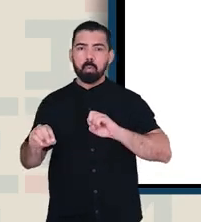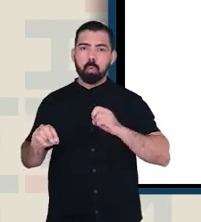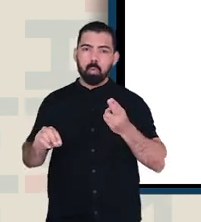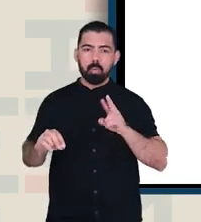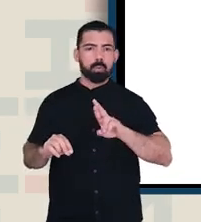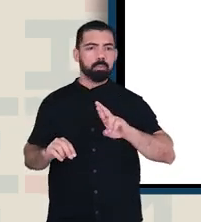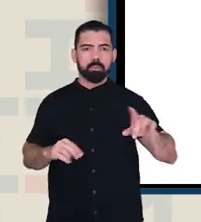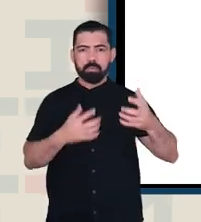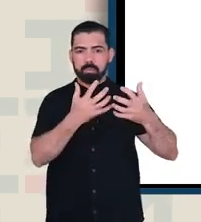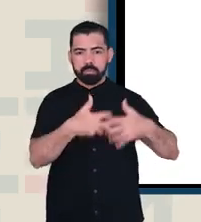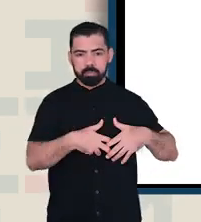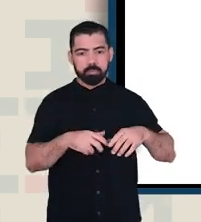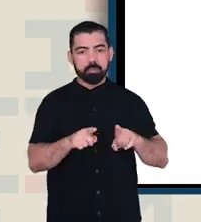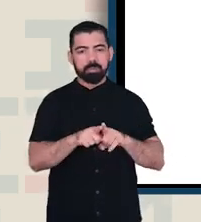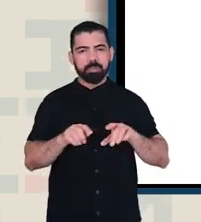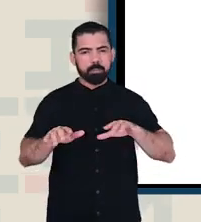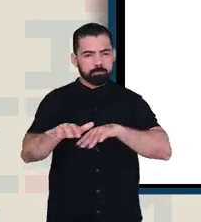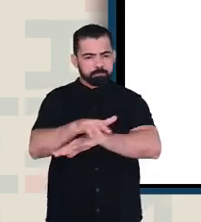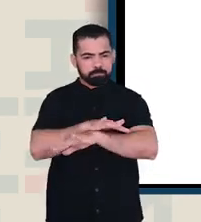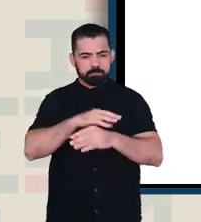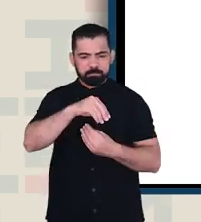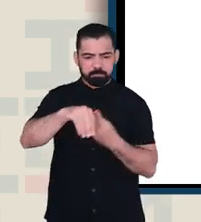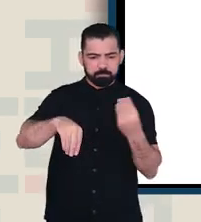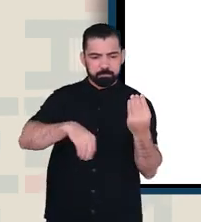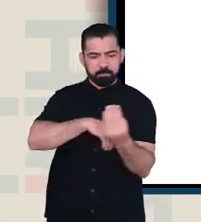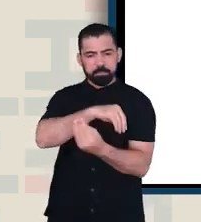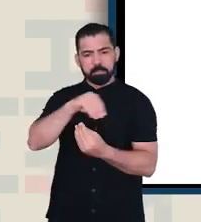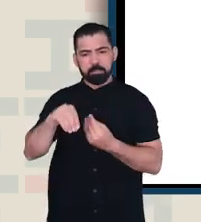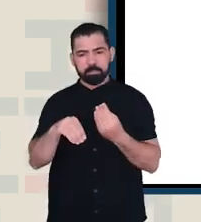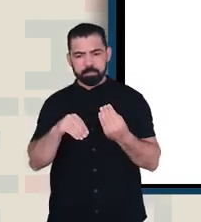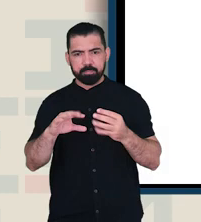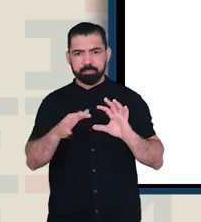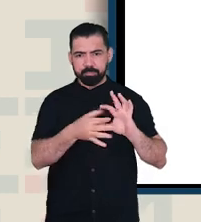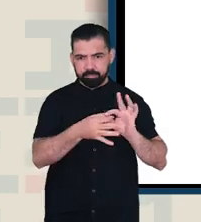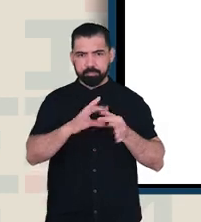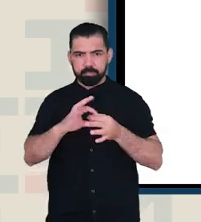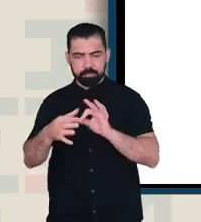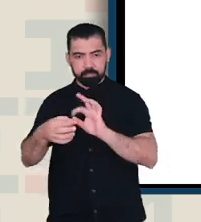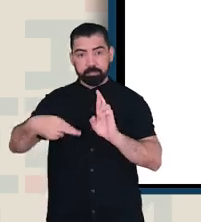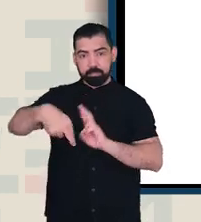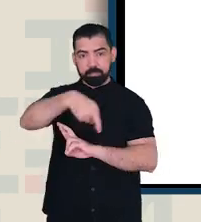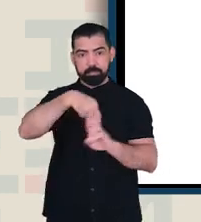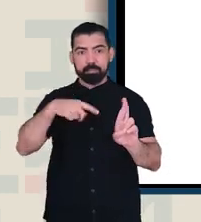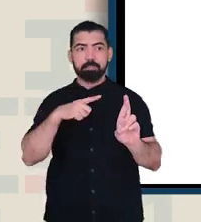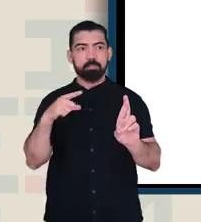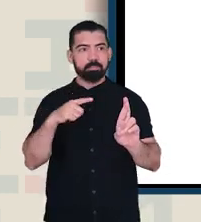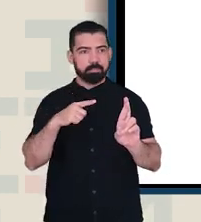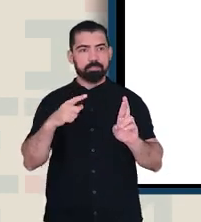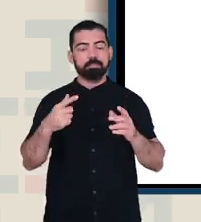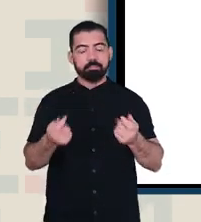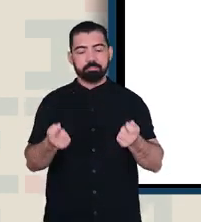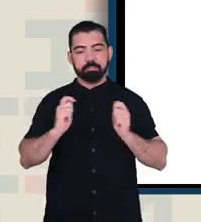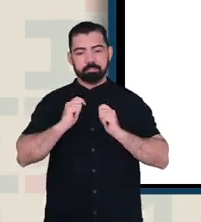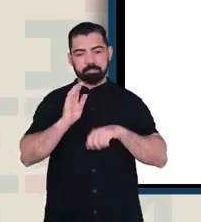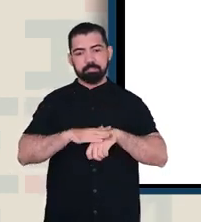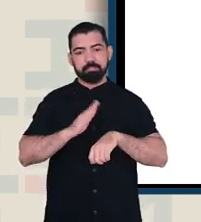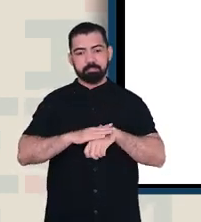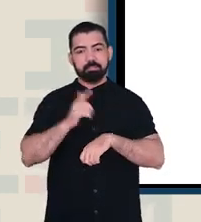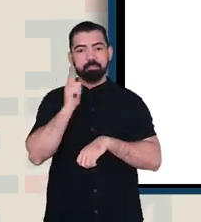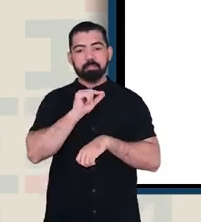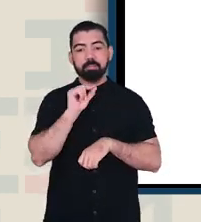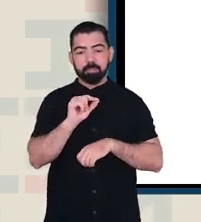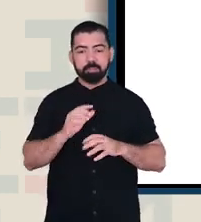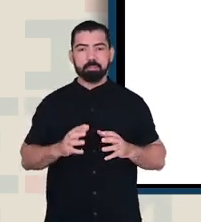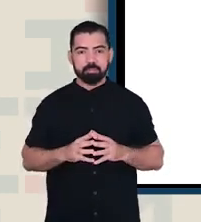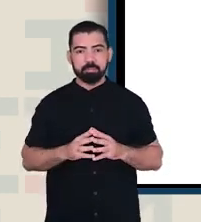inarmônicos, toda esta mistura, todo este intercâmbio de relações é o que me permite contar como